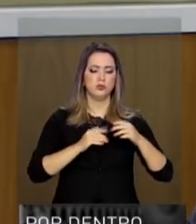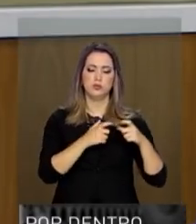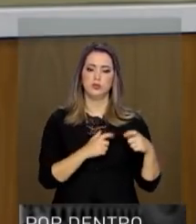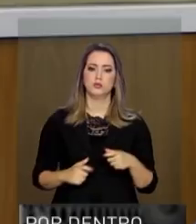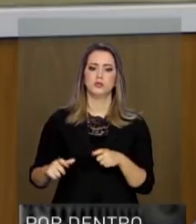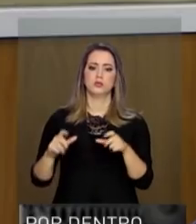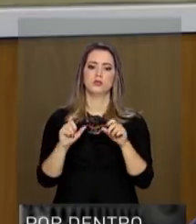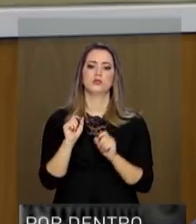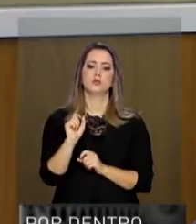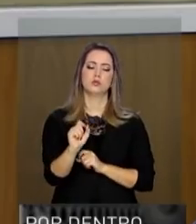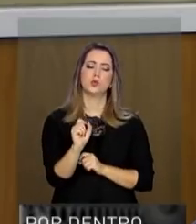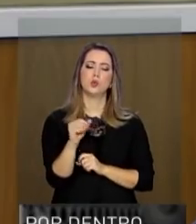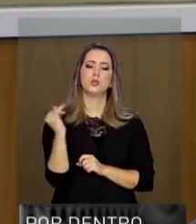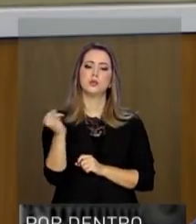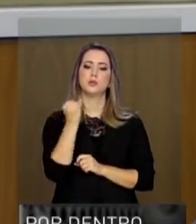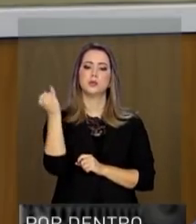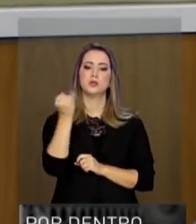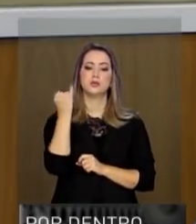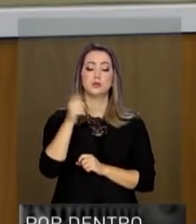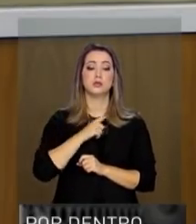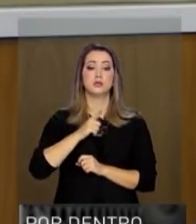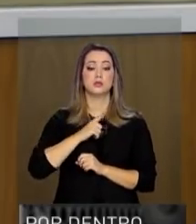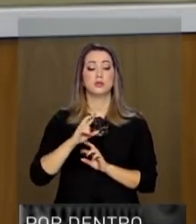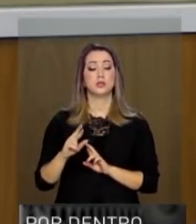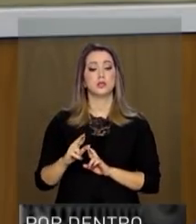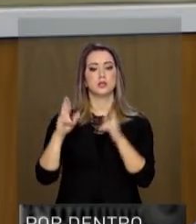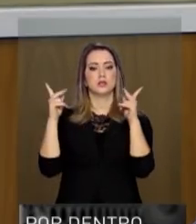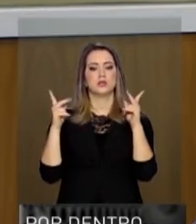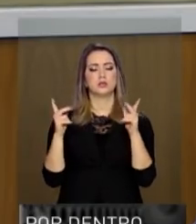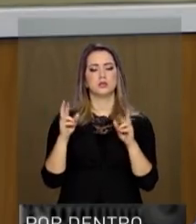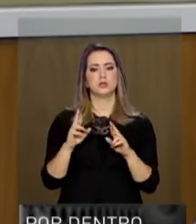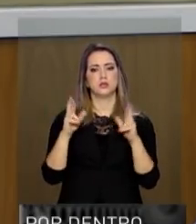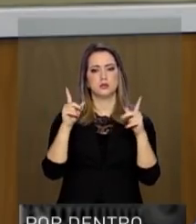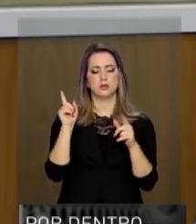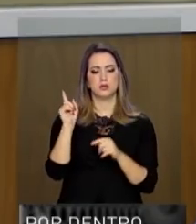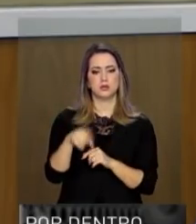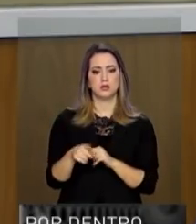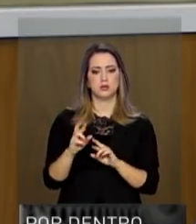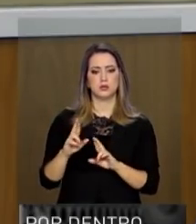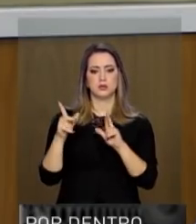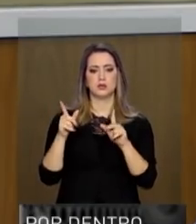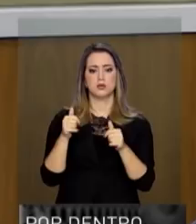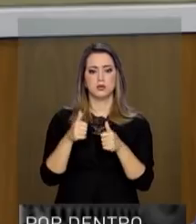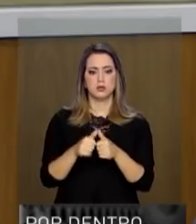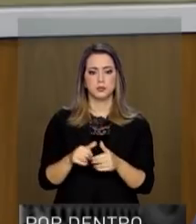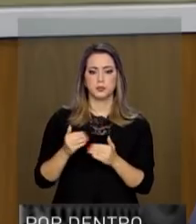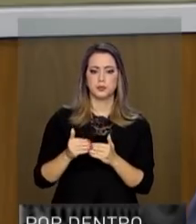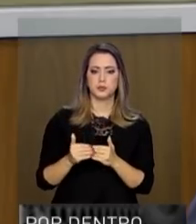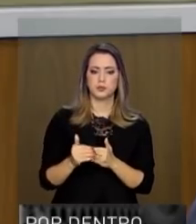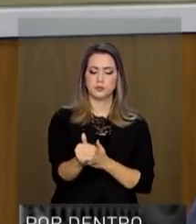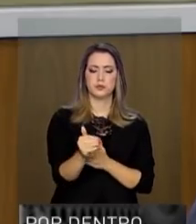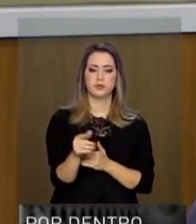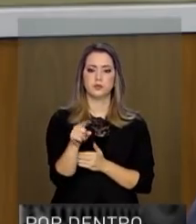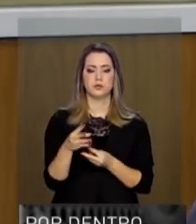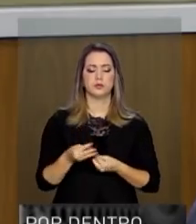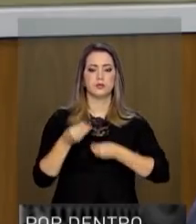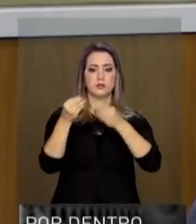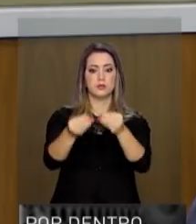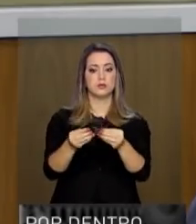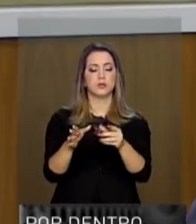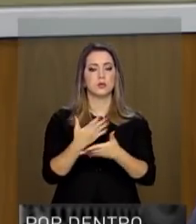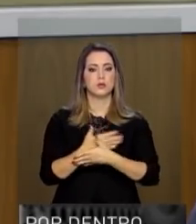O que é importante ter a diferenciação, nesse caso, e o que a diferenciação está mantida e que garante